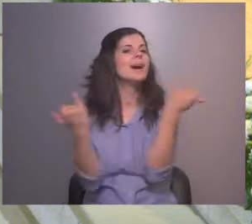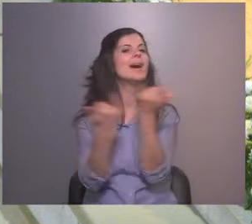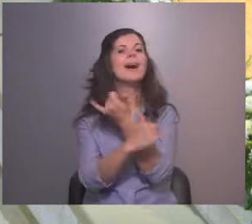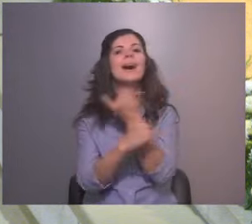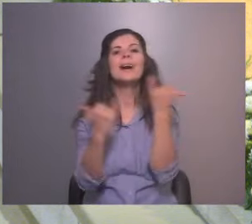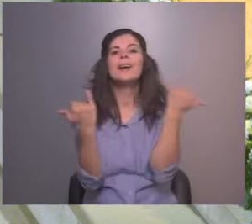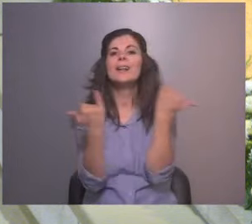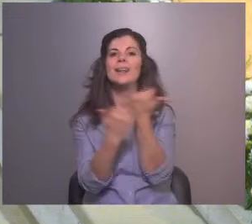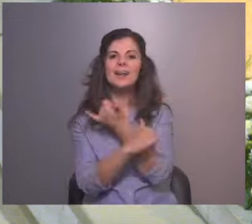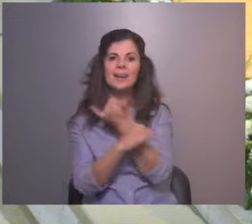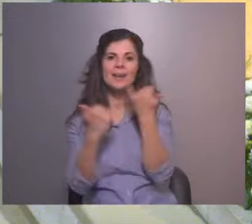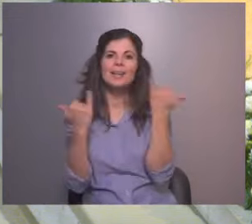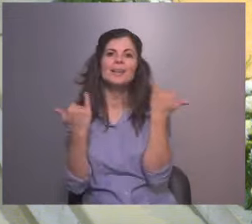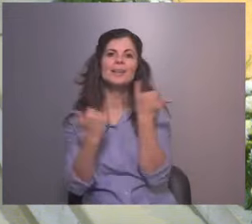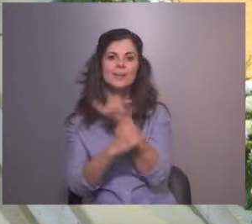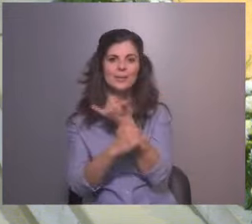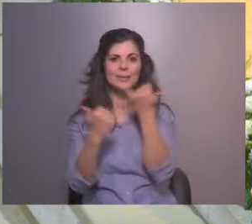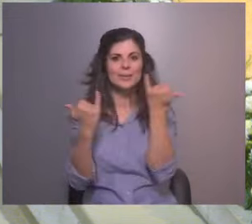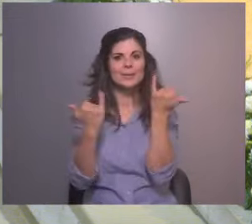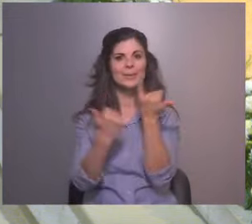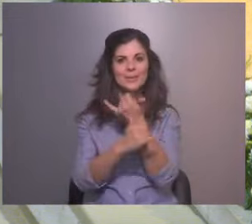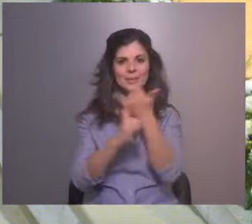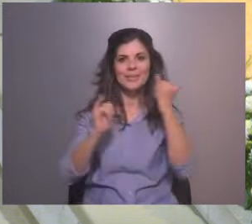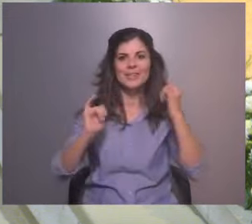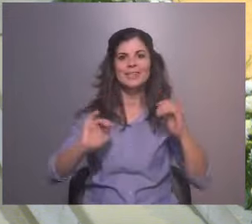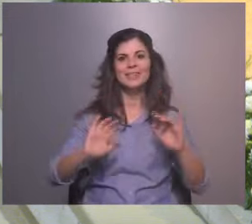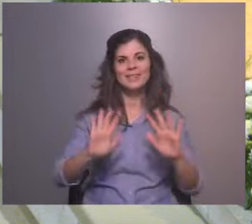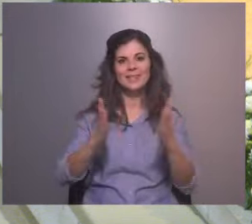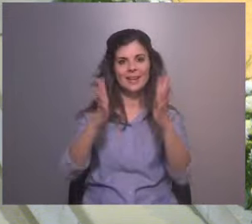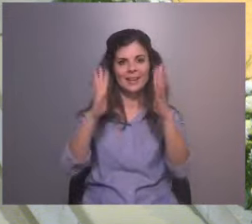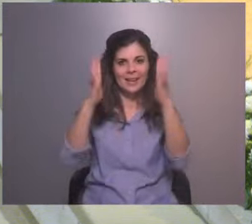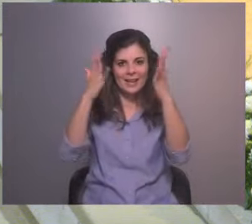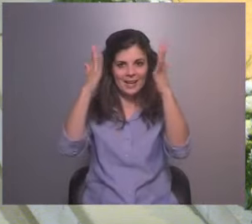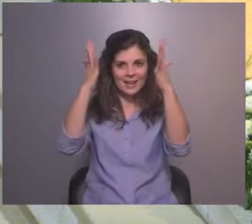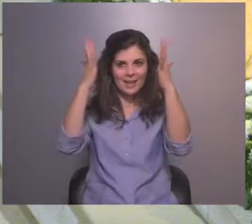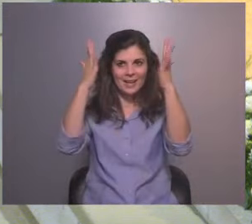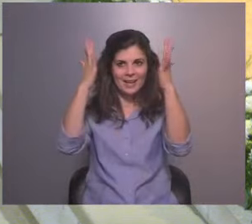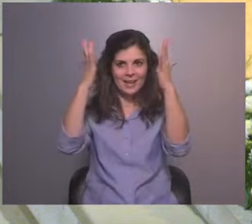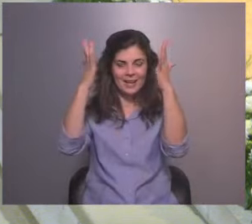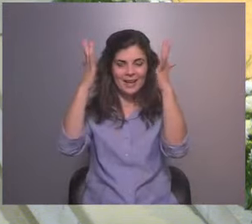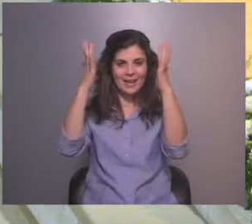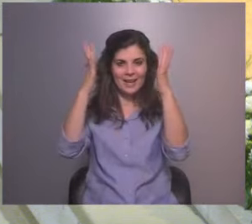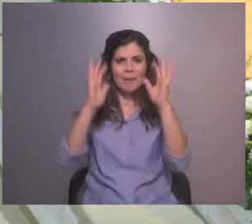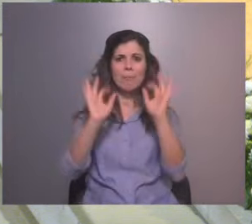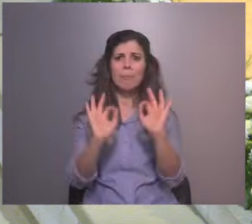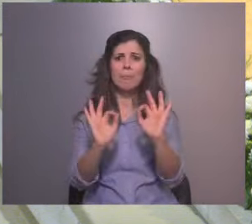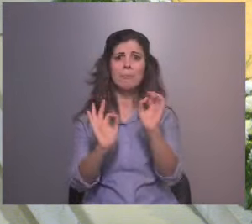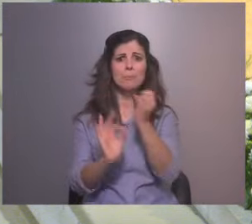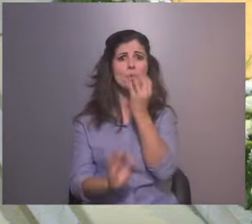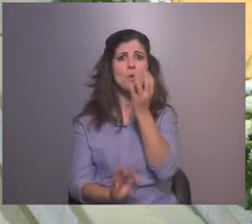Aleluia. Ai, muito bem. Lumen